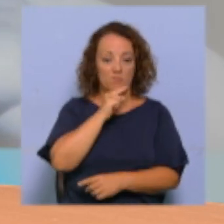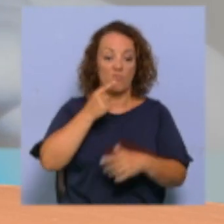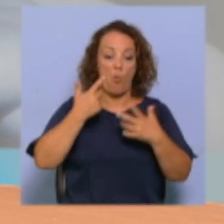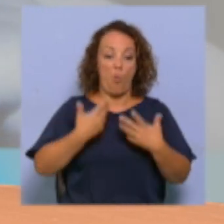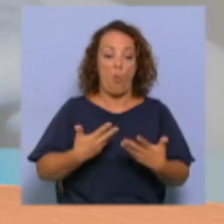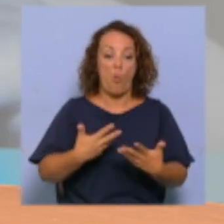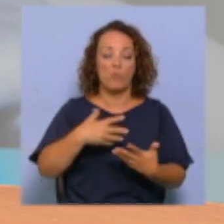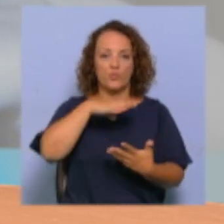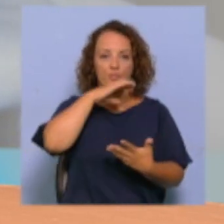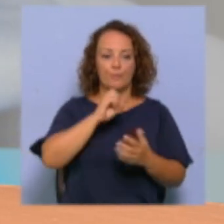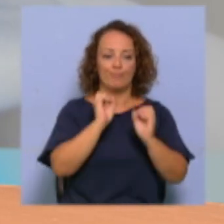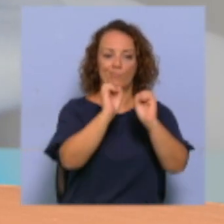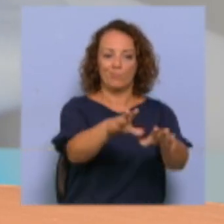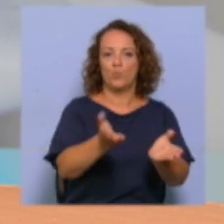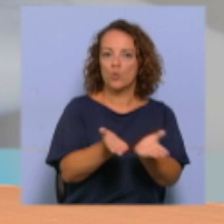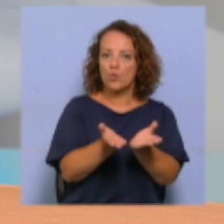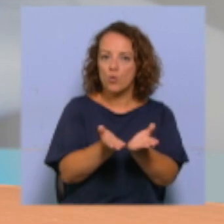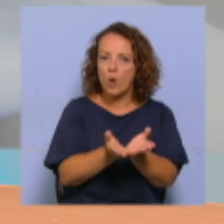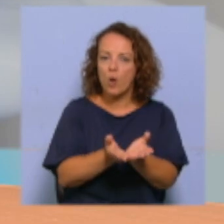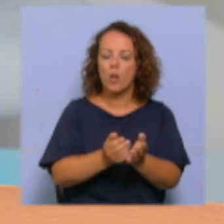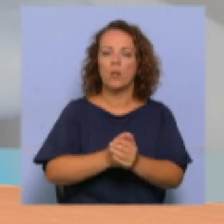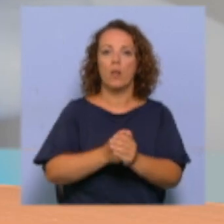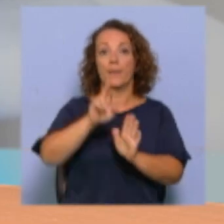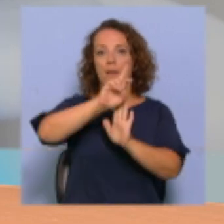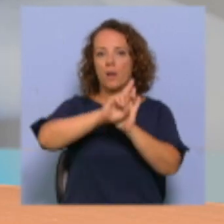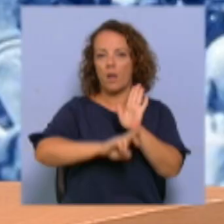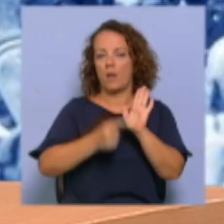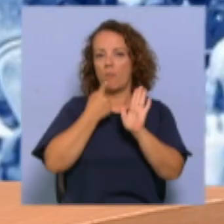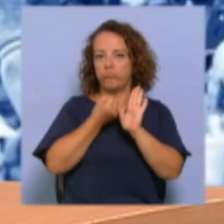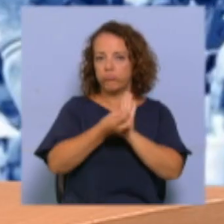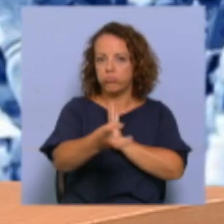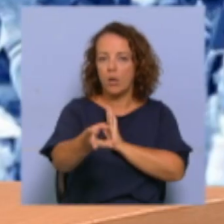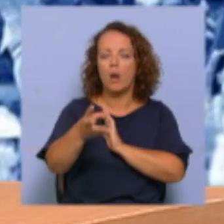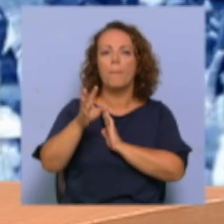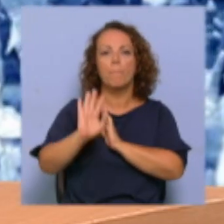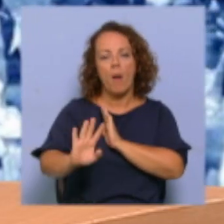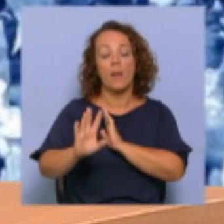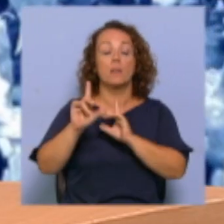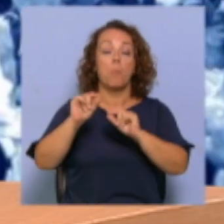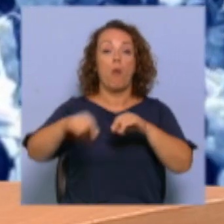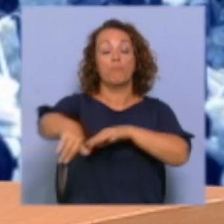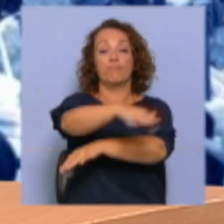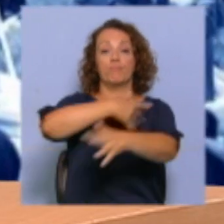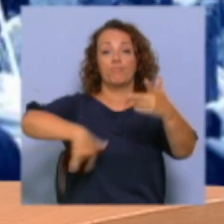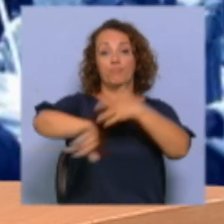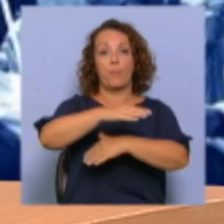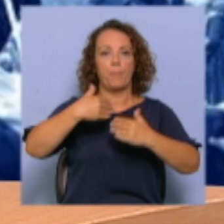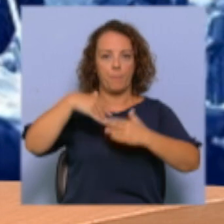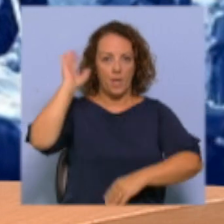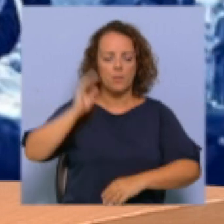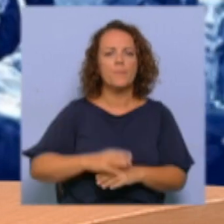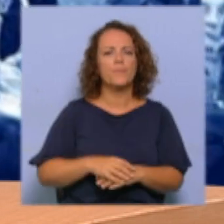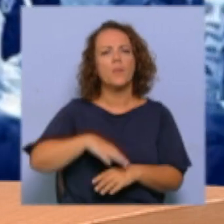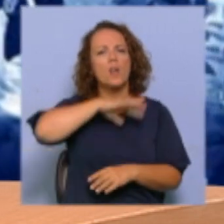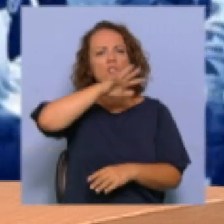nas escolas. Há todo um conjunto de regras, mas também há uma exposição maior. As famílias têm sido,